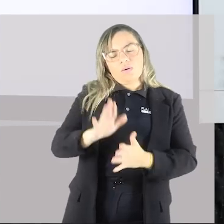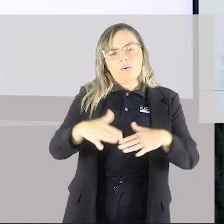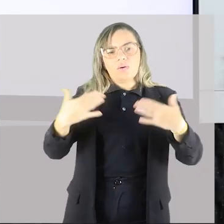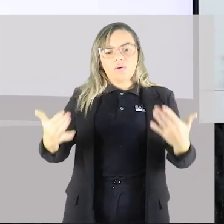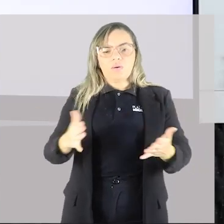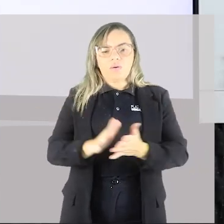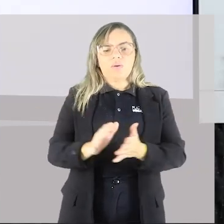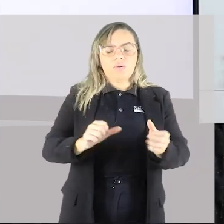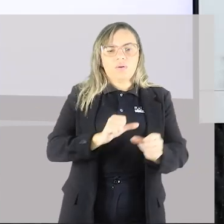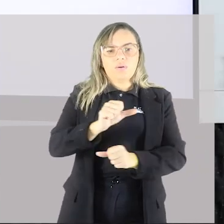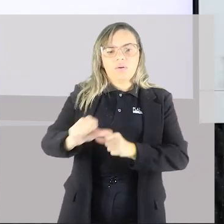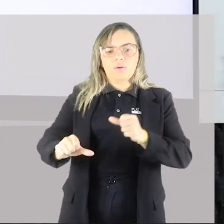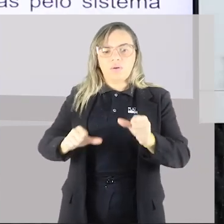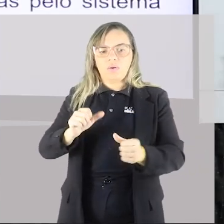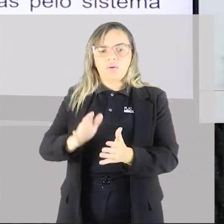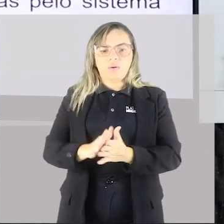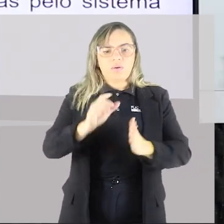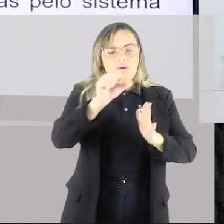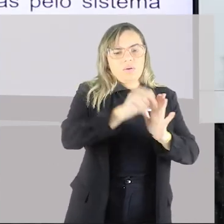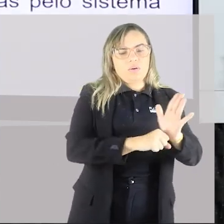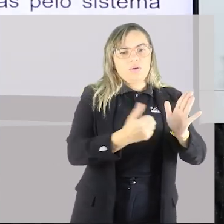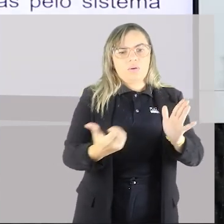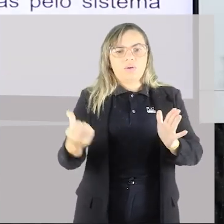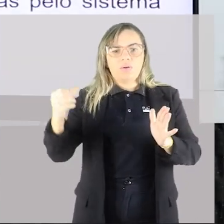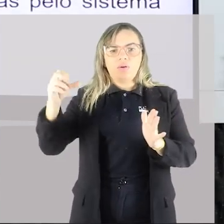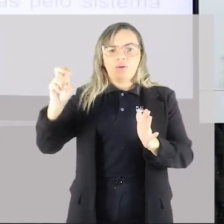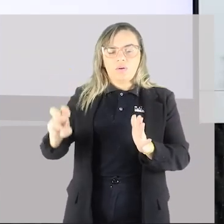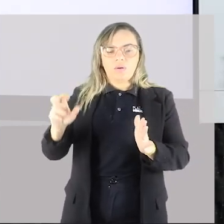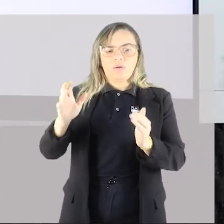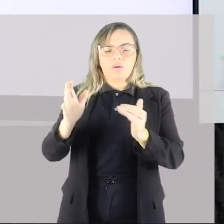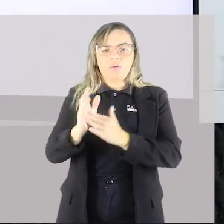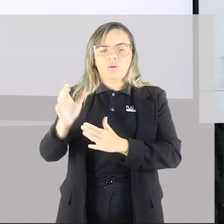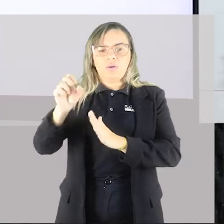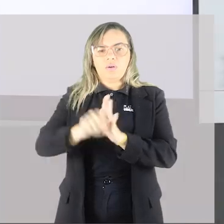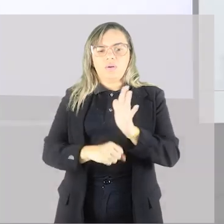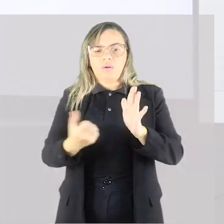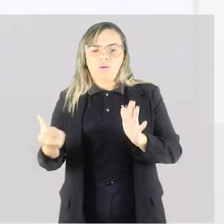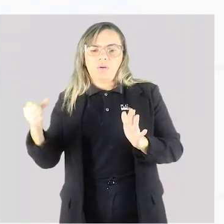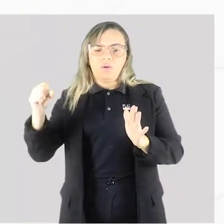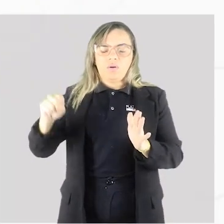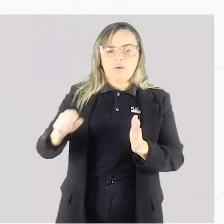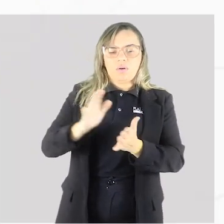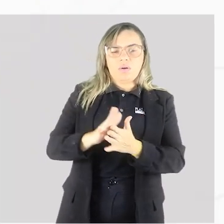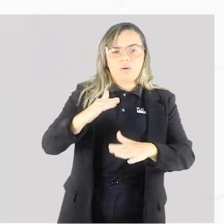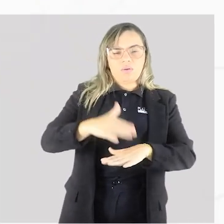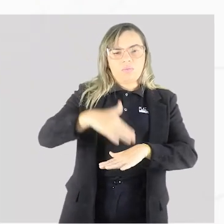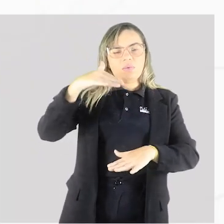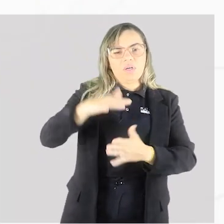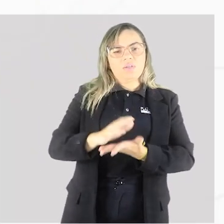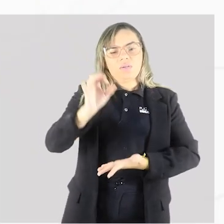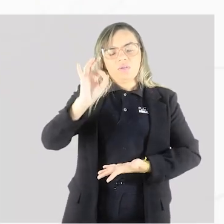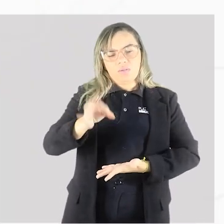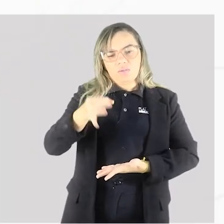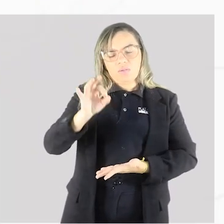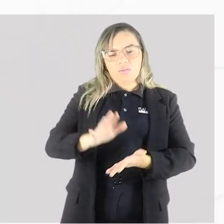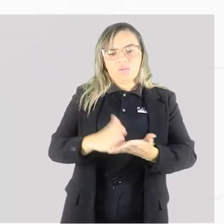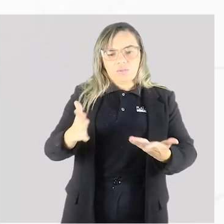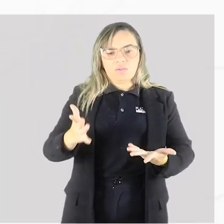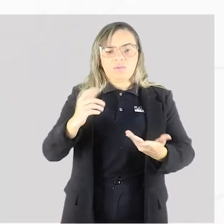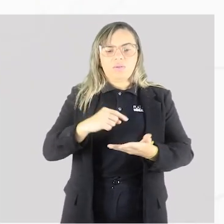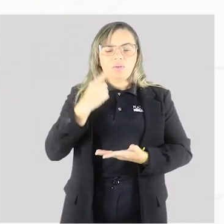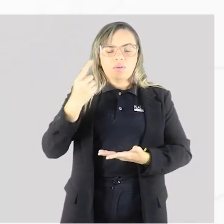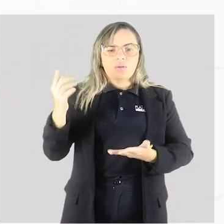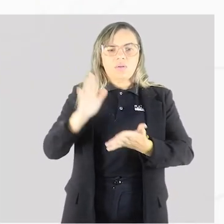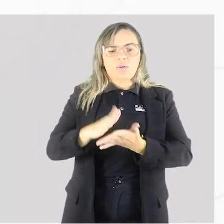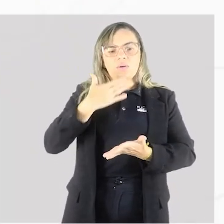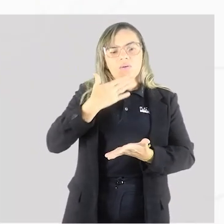uma transição destes séculos XV para XVIII de uma forma mais adequada, de uma forma mais contundente. Então, eu